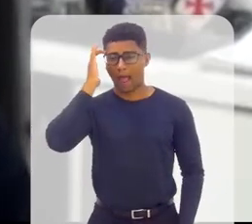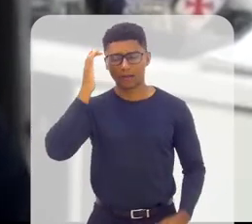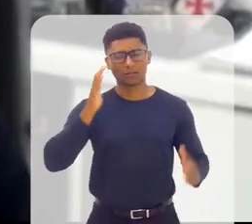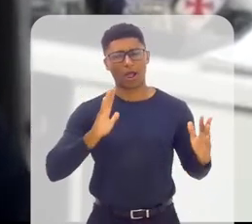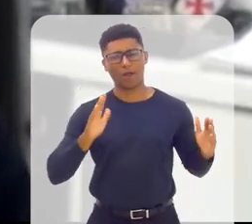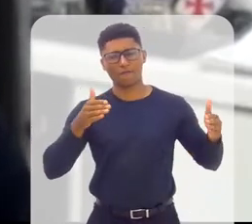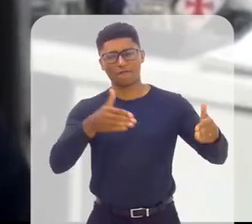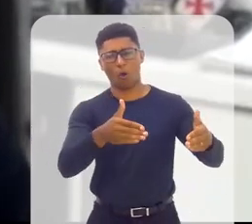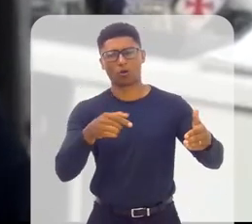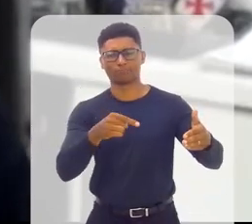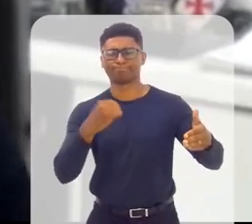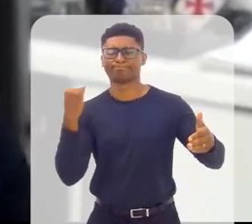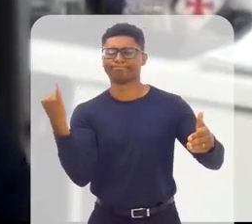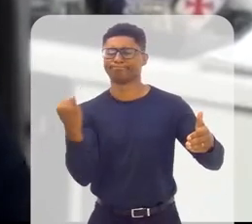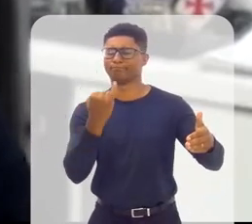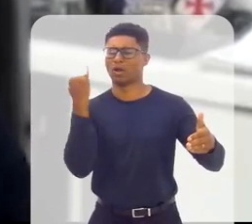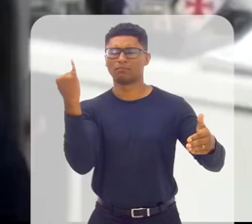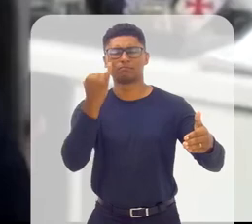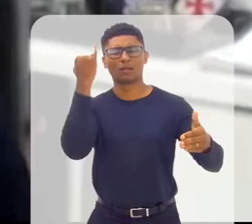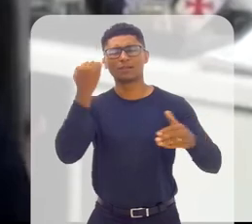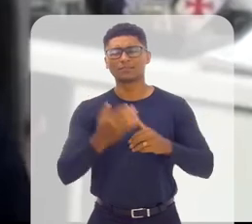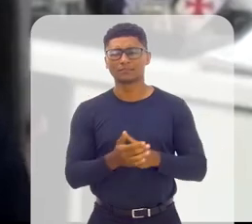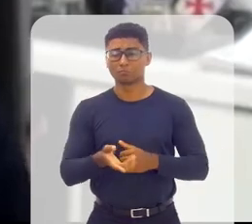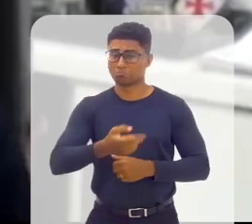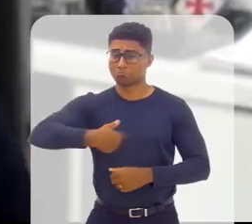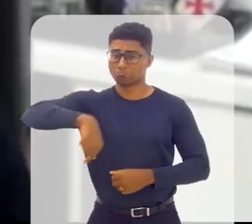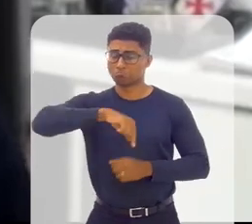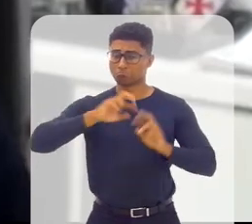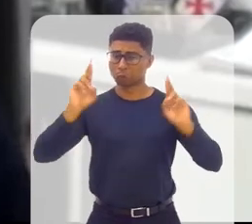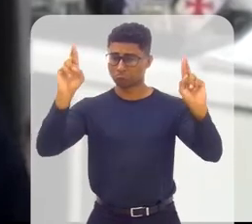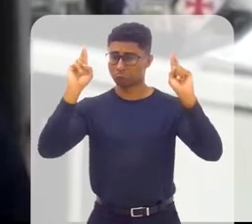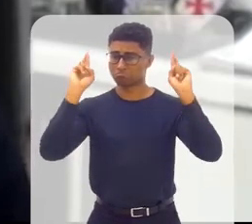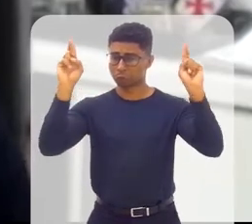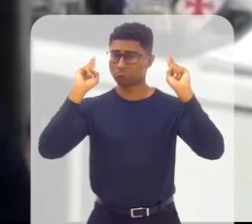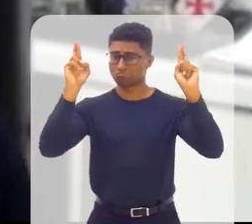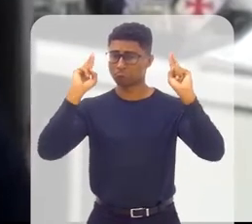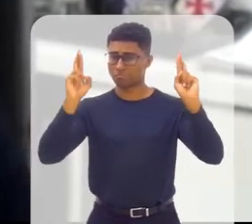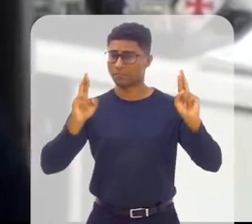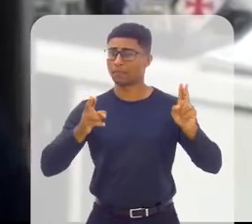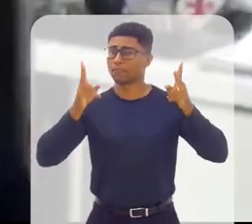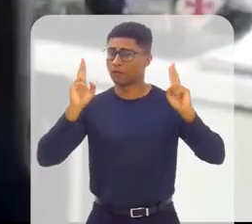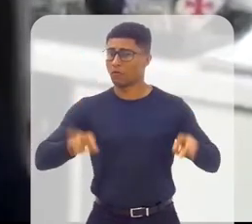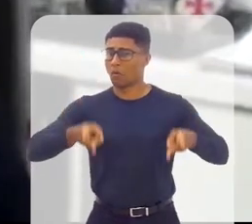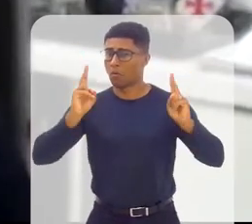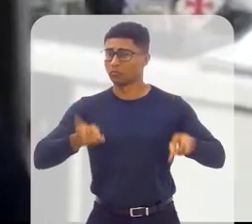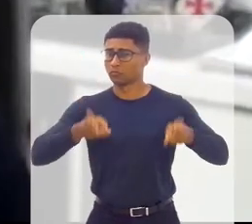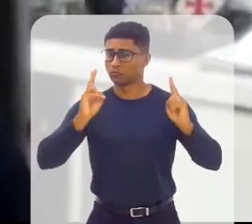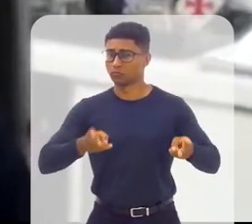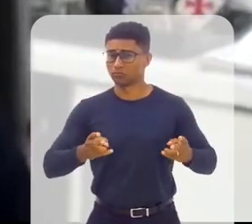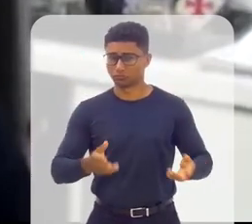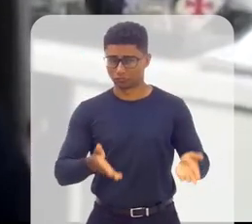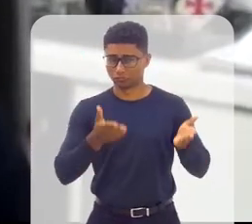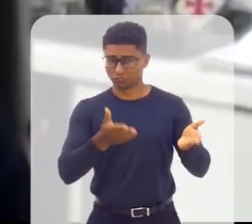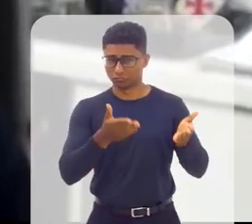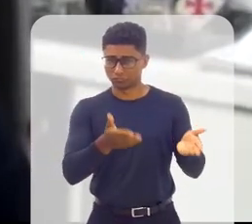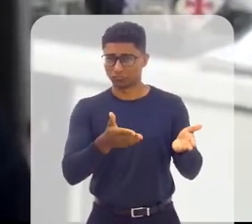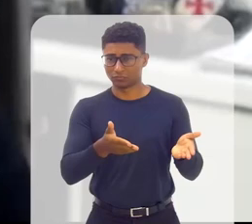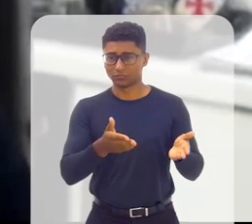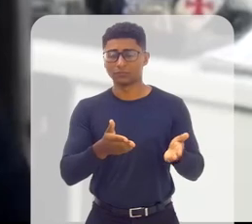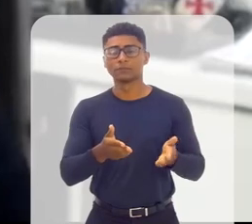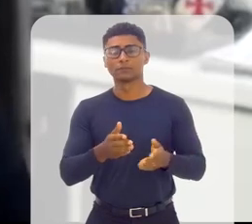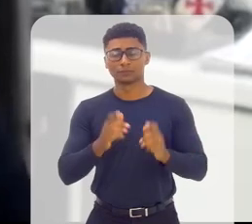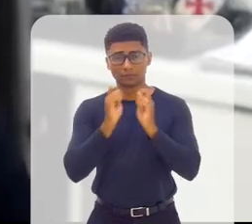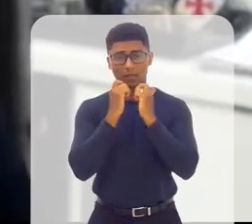importância o papel do Fórum de Desenvolvimento e a gente espera que ele seja mantenha-se prestigiado